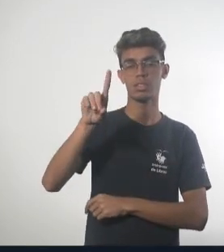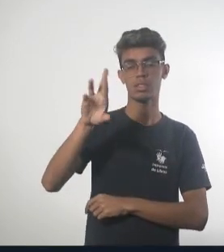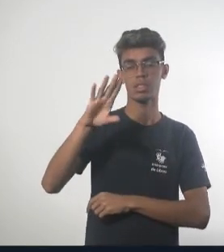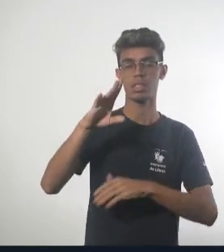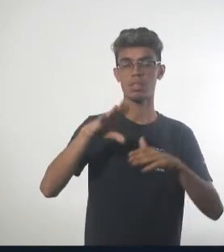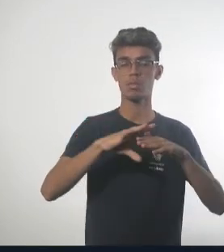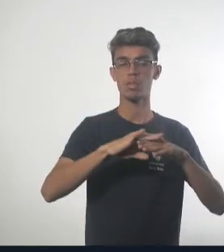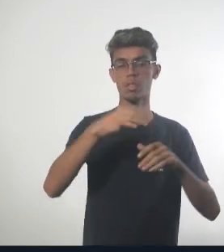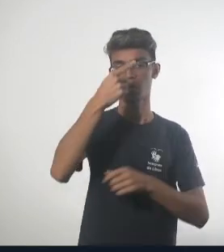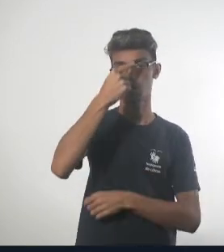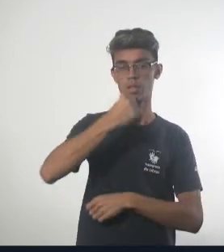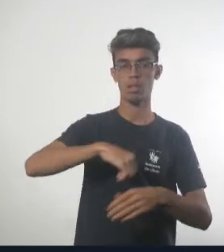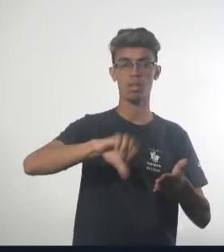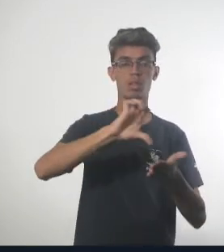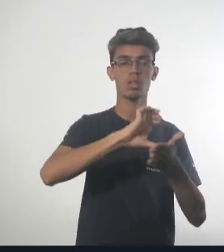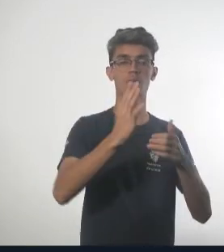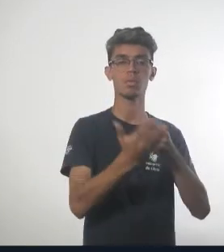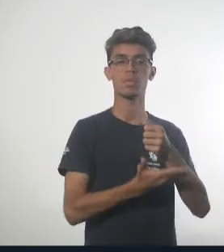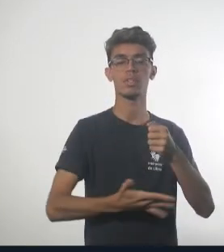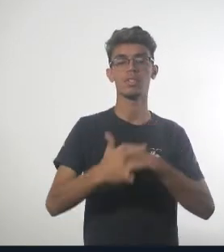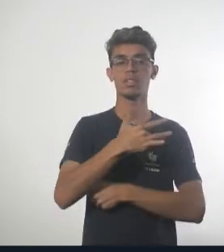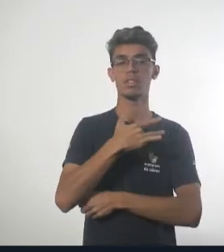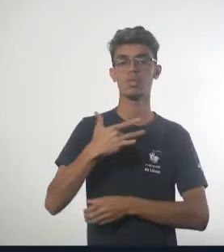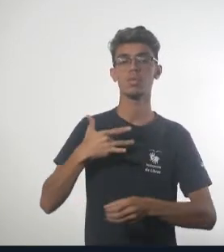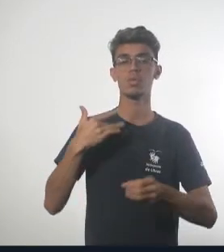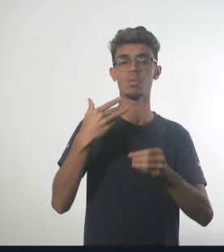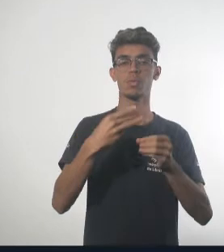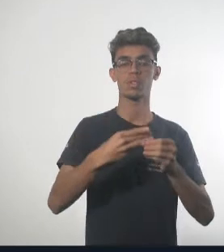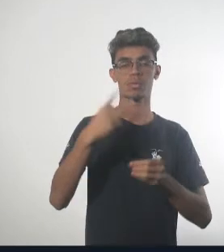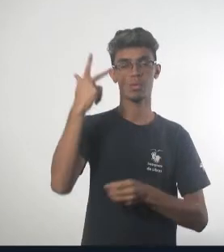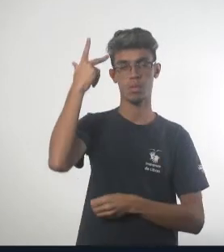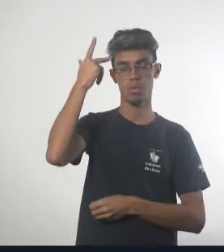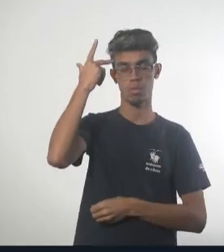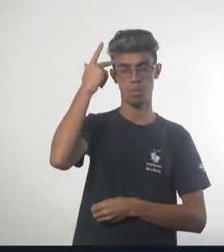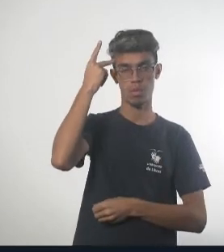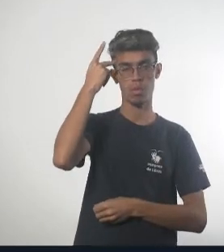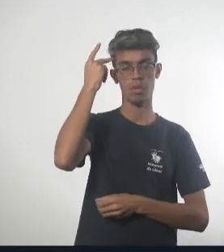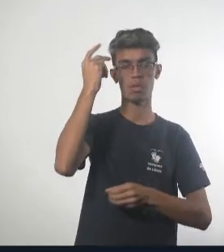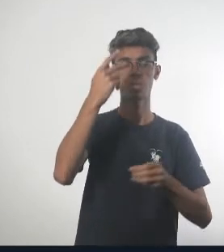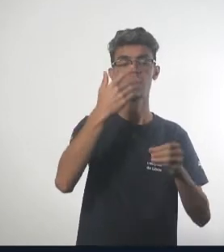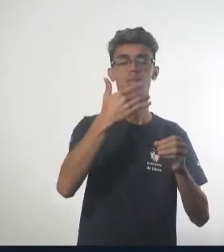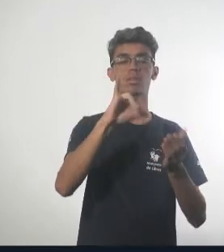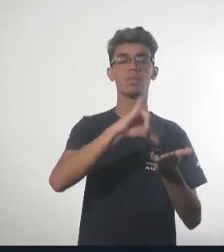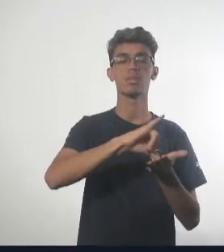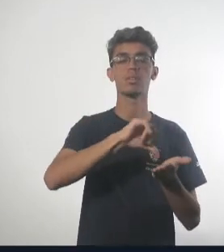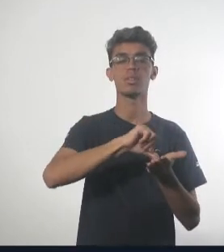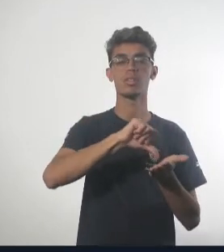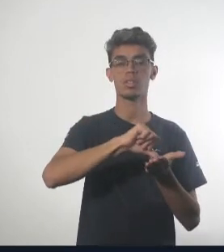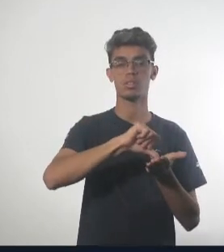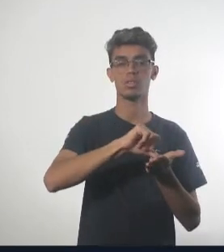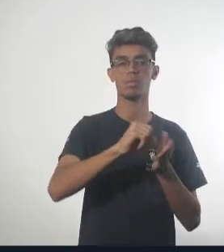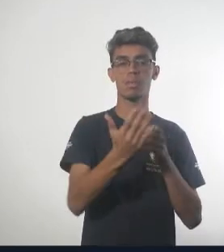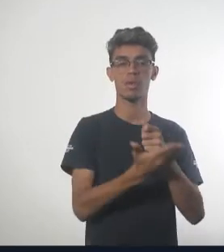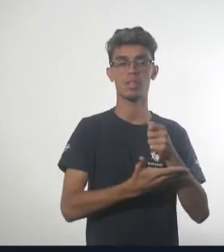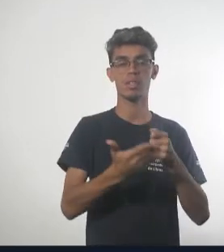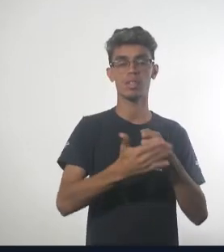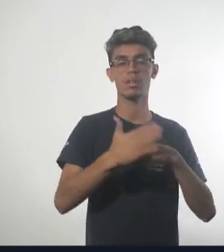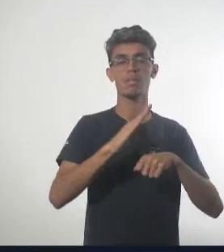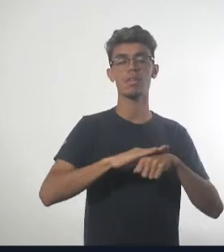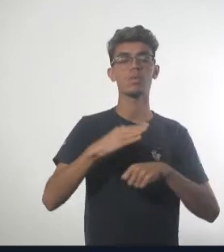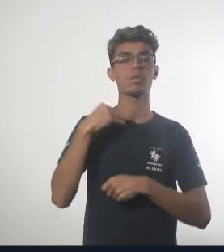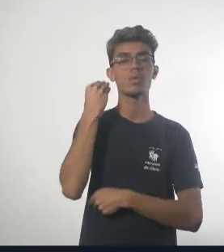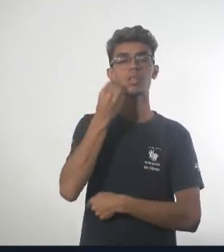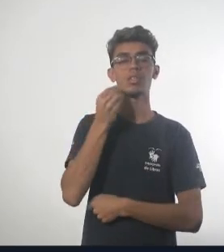triados nas unidades básicas de saúde do município de São Paulo. As unidades básicas, então, fizeram a testagem com um teste rápido de